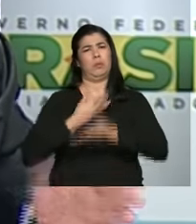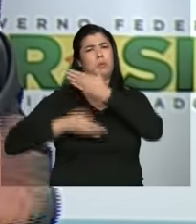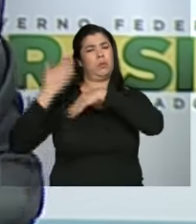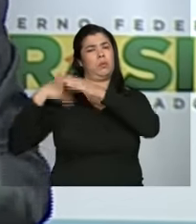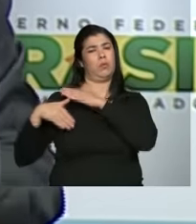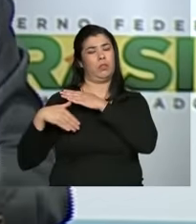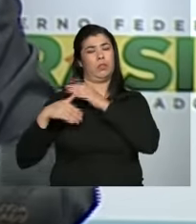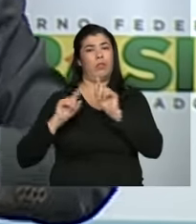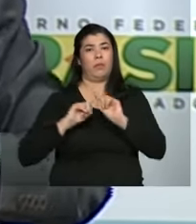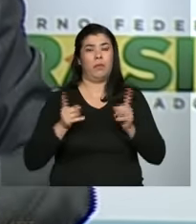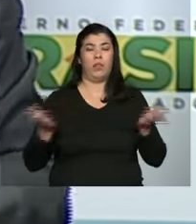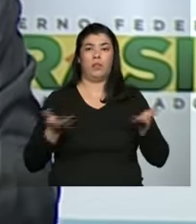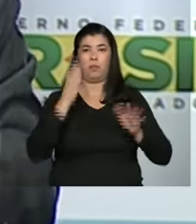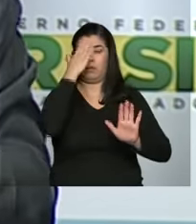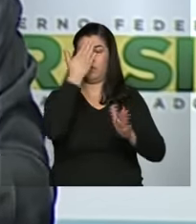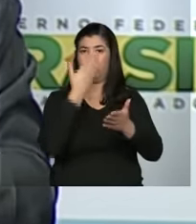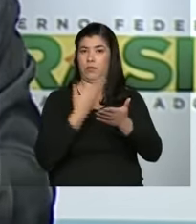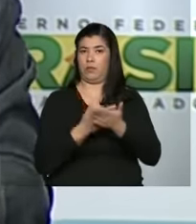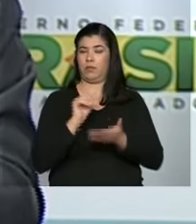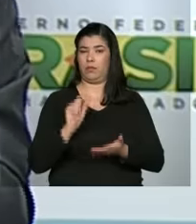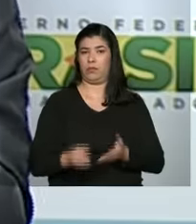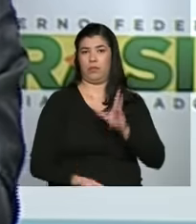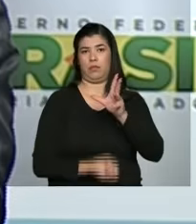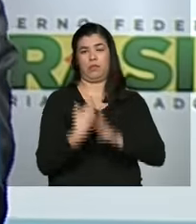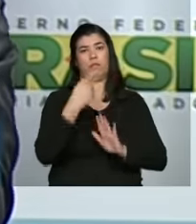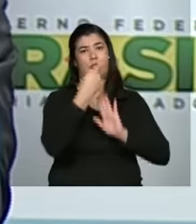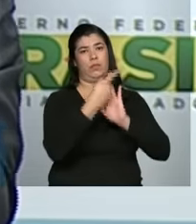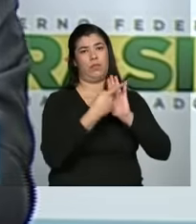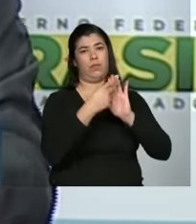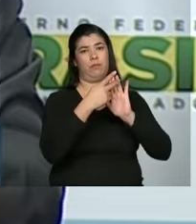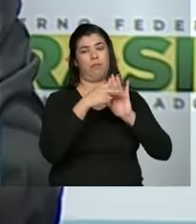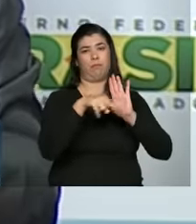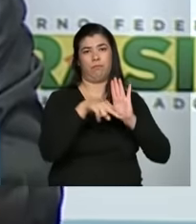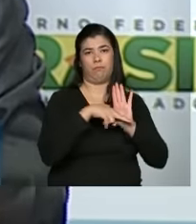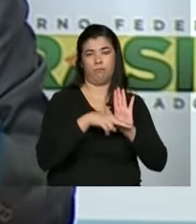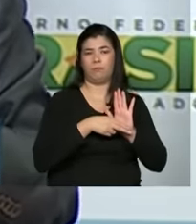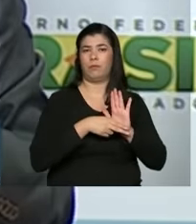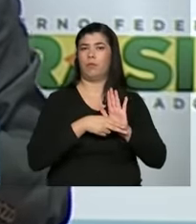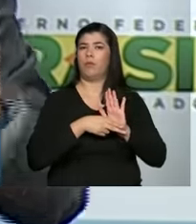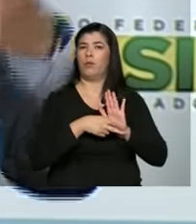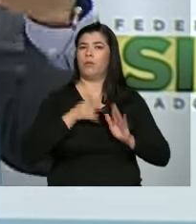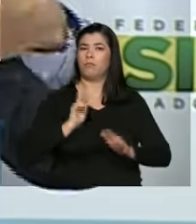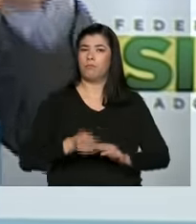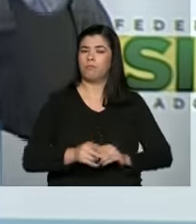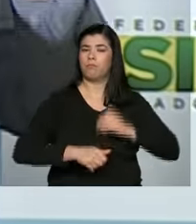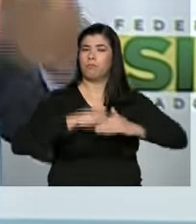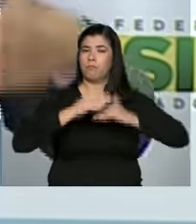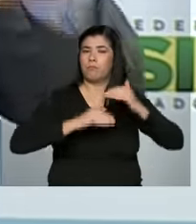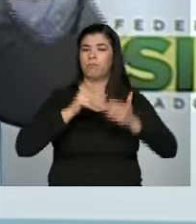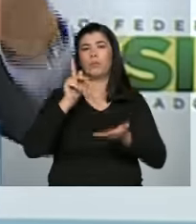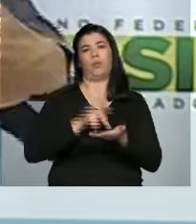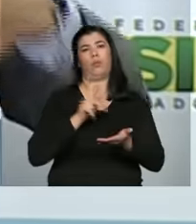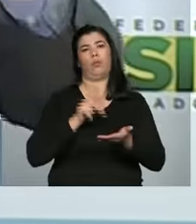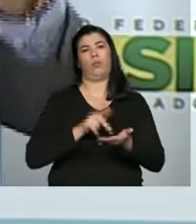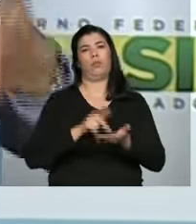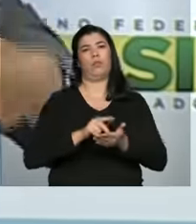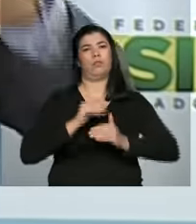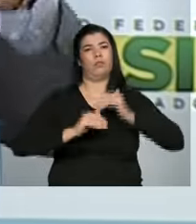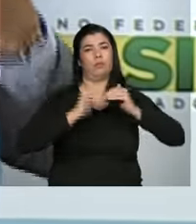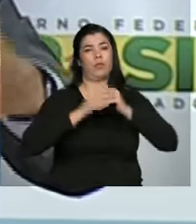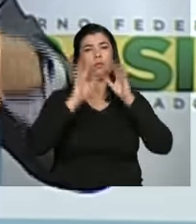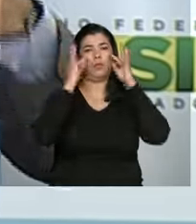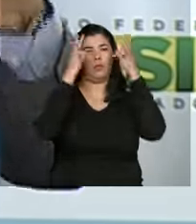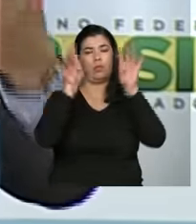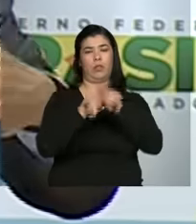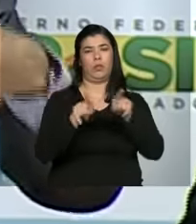Tá certo então eu acredito que as normas ainda que elas periodicamente possam ser atualizadas e merecerão de acordo com o avanço do